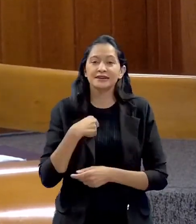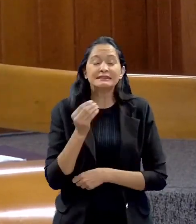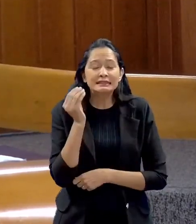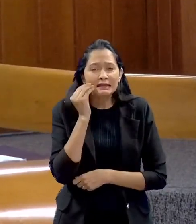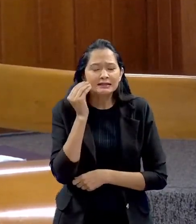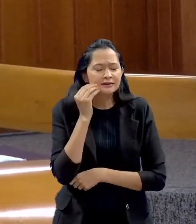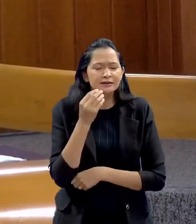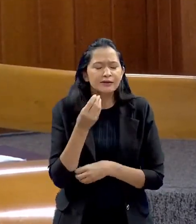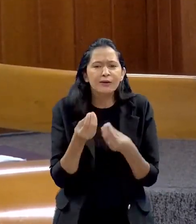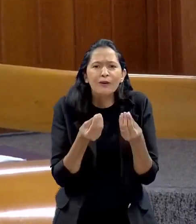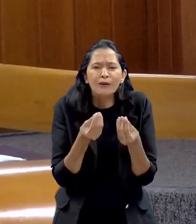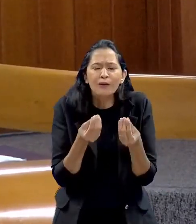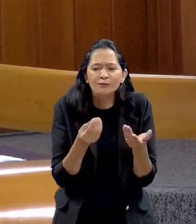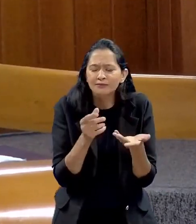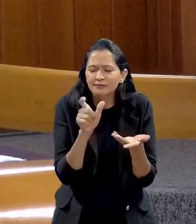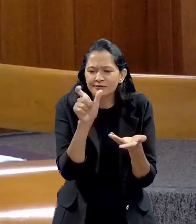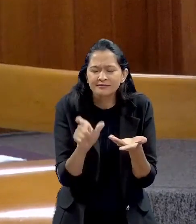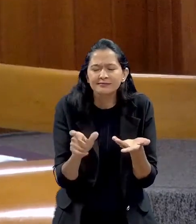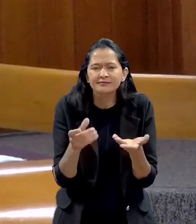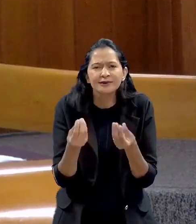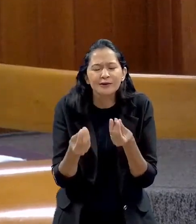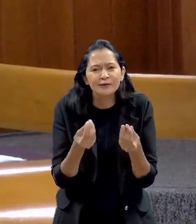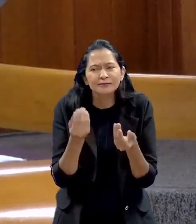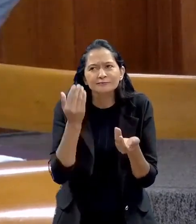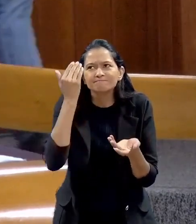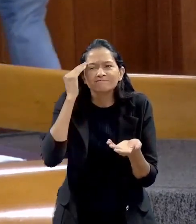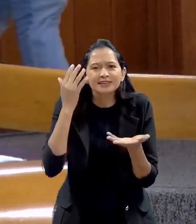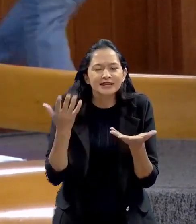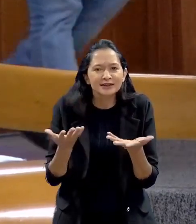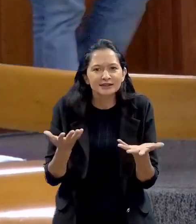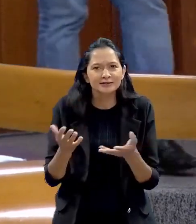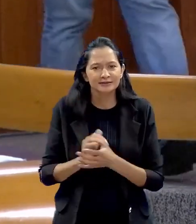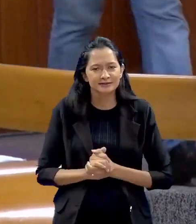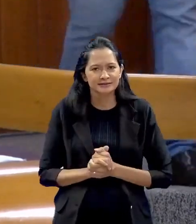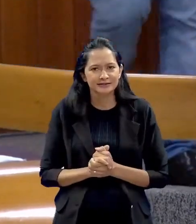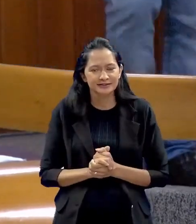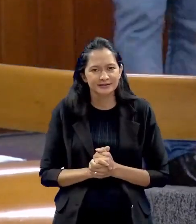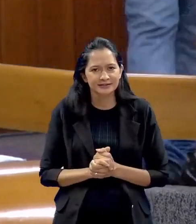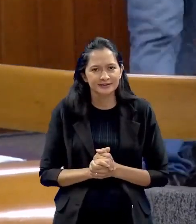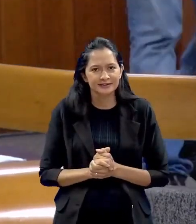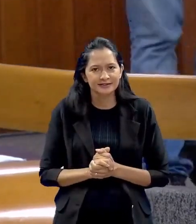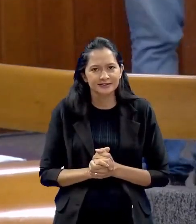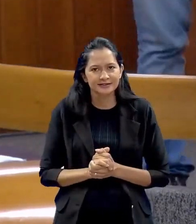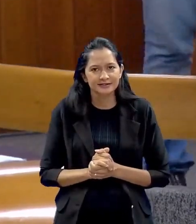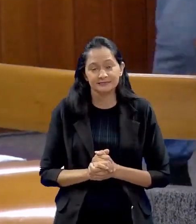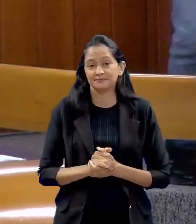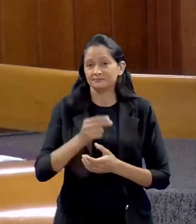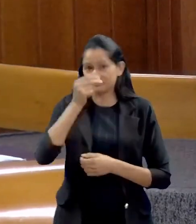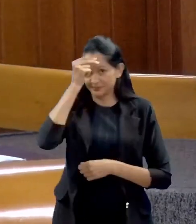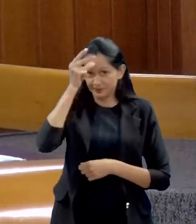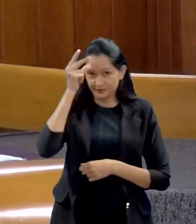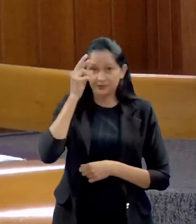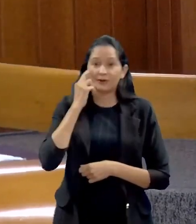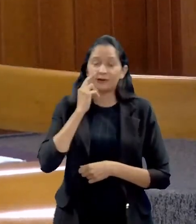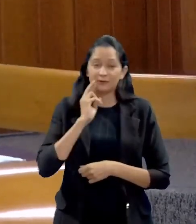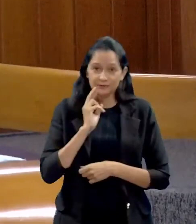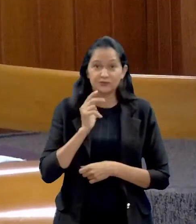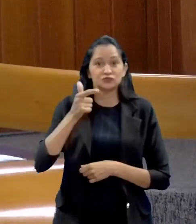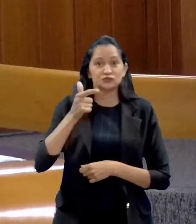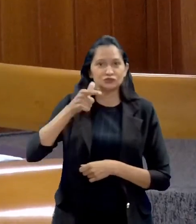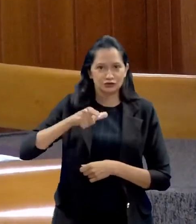Eu estou tentando entender o que que cada ser humano pensa. Prefeito, eu já falei e vou voltar a